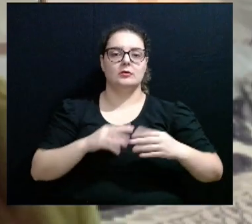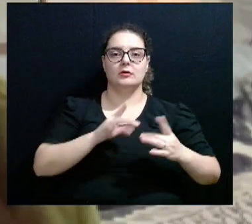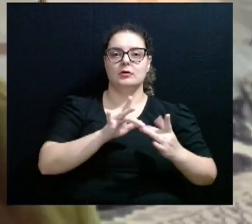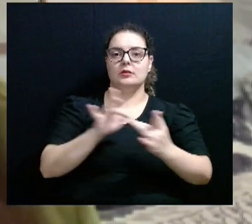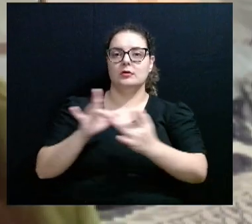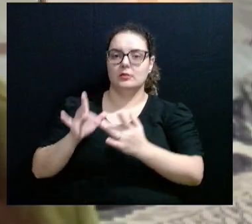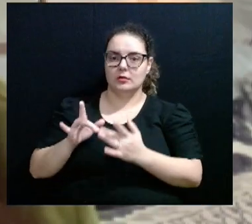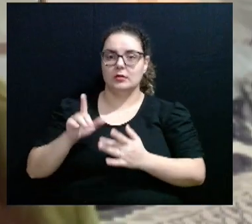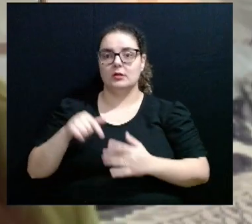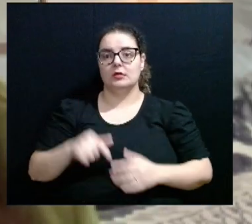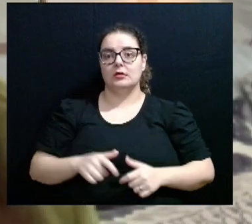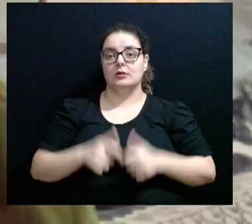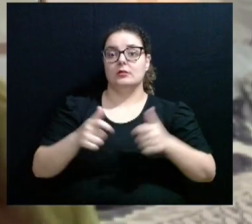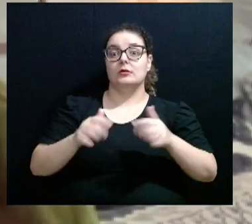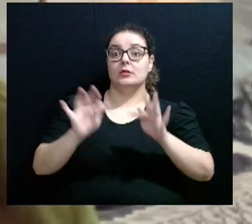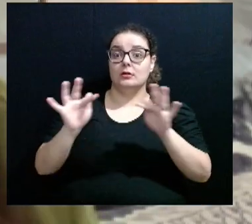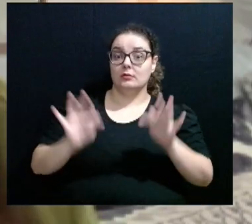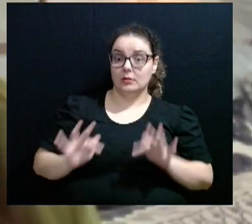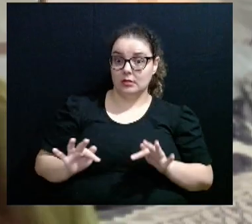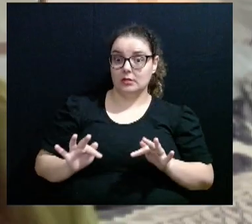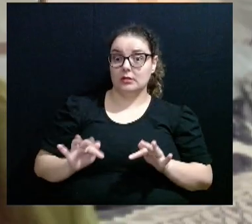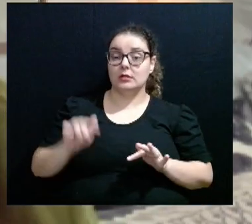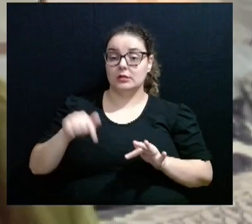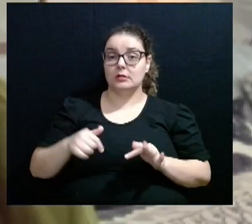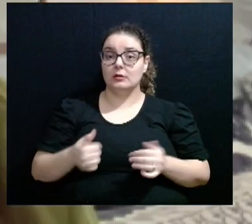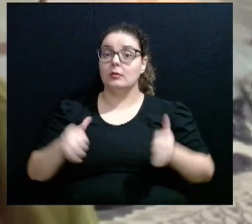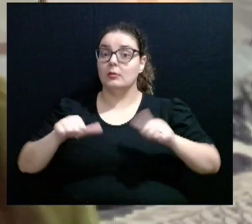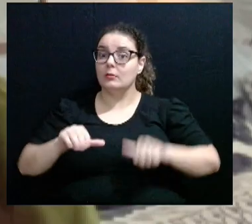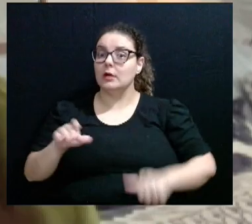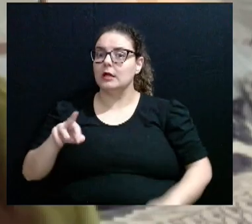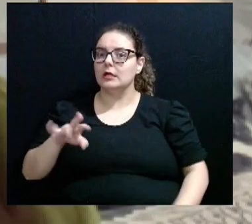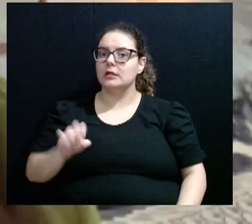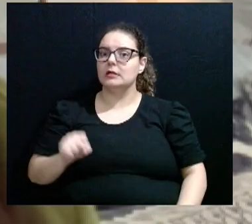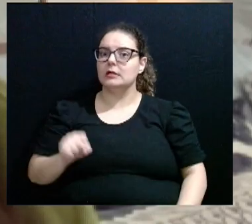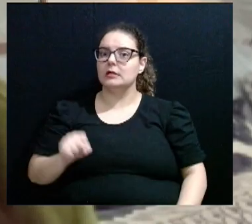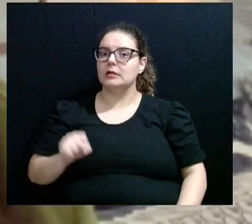da felicidade. Então, essa é uma crise, essa epidemia da solidão, ela é uma crise